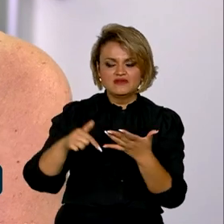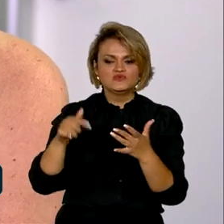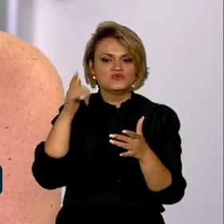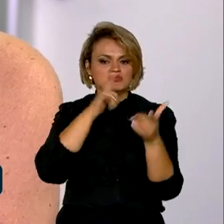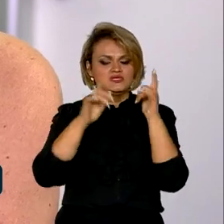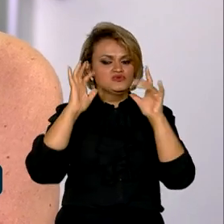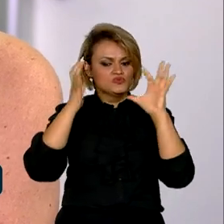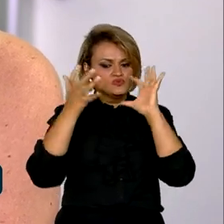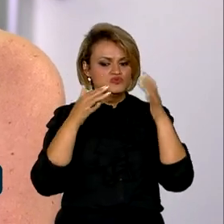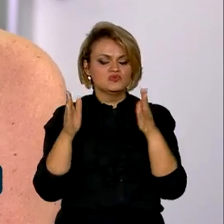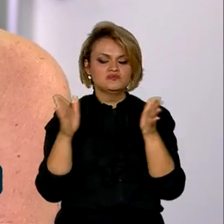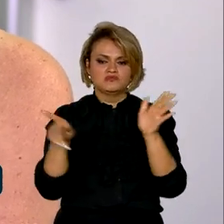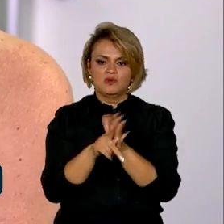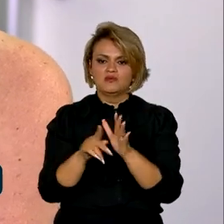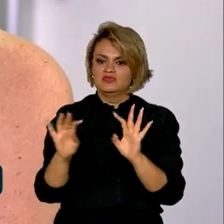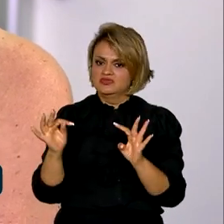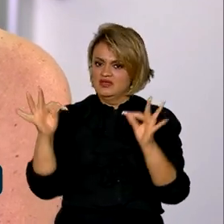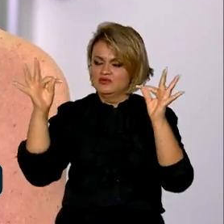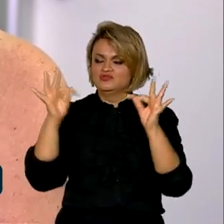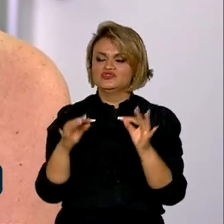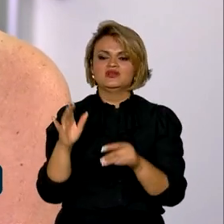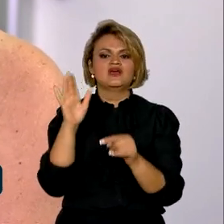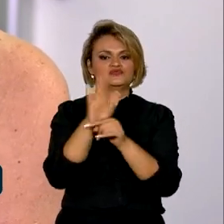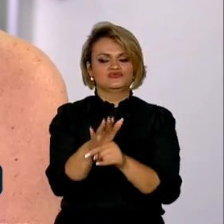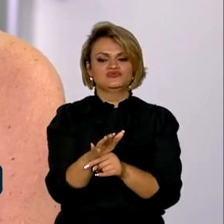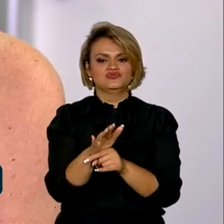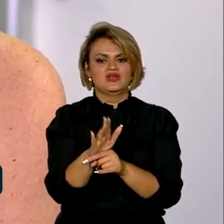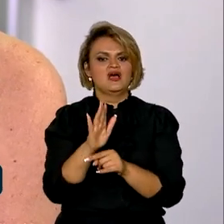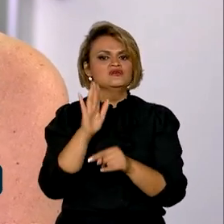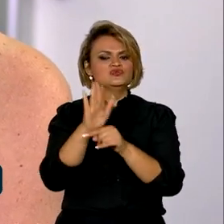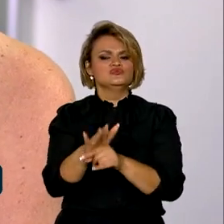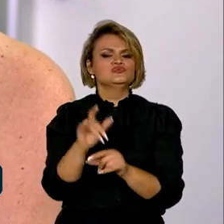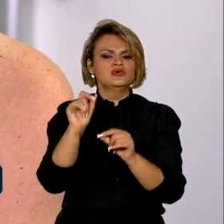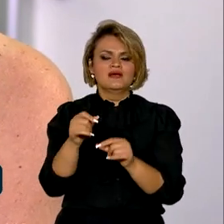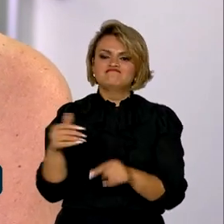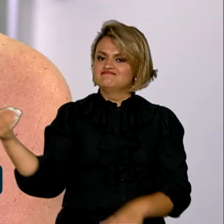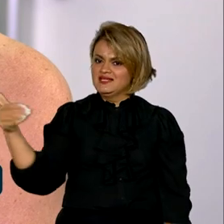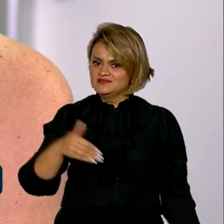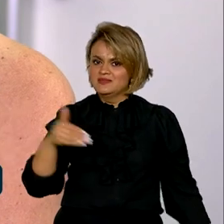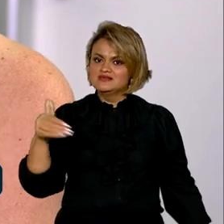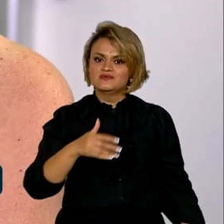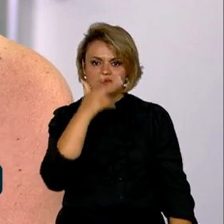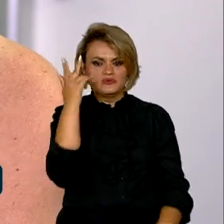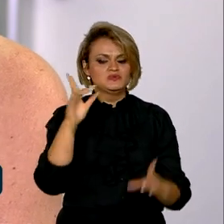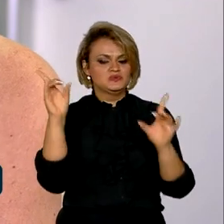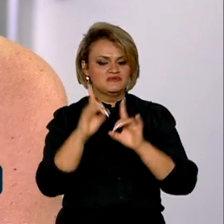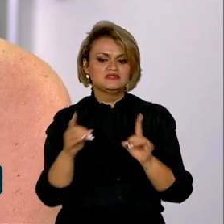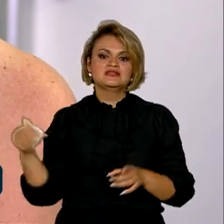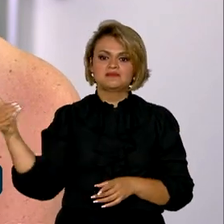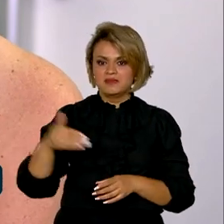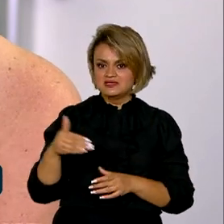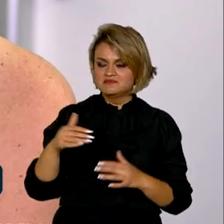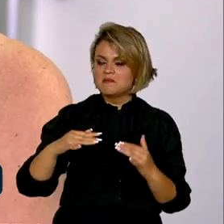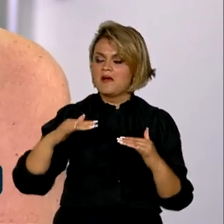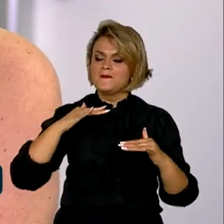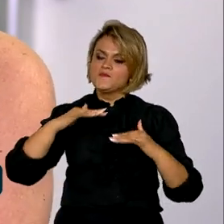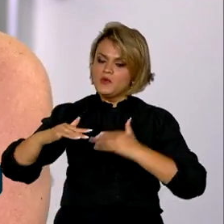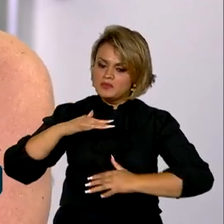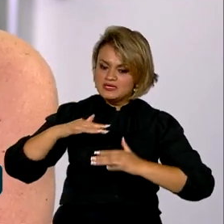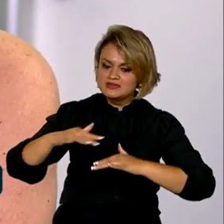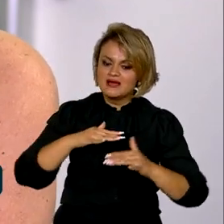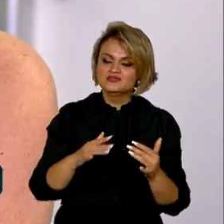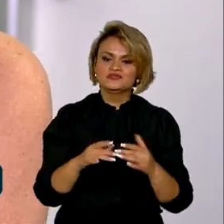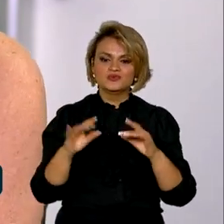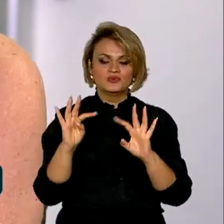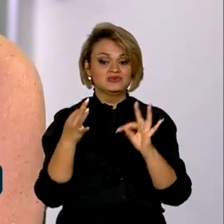soluções tecnológicas que permitam uma maior participação da pessoa com deficiência, uma maior mobilidade. Então,